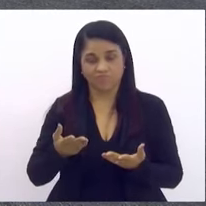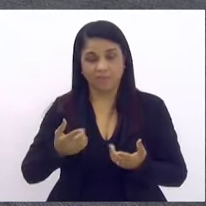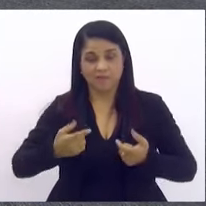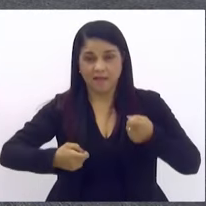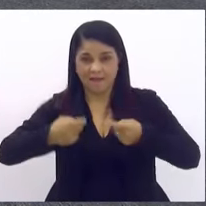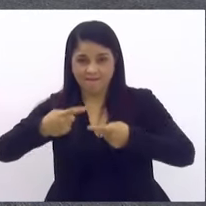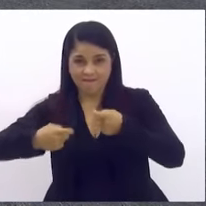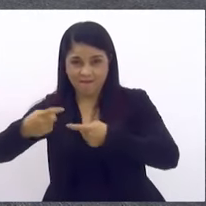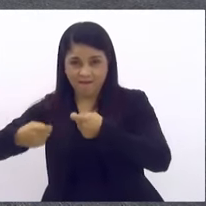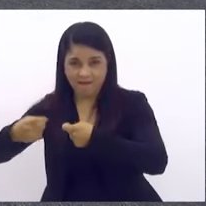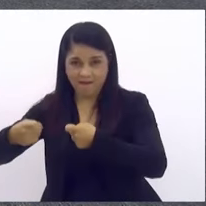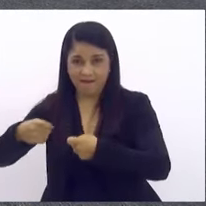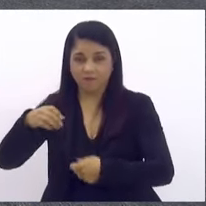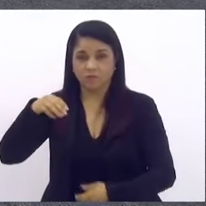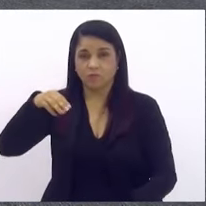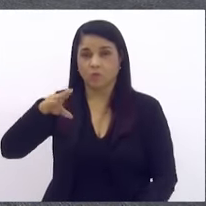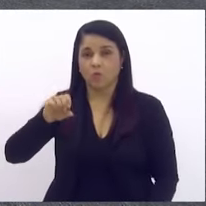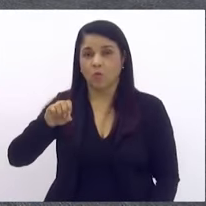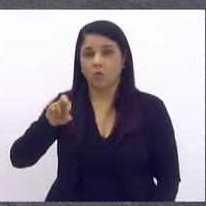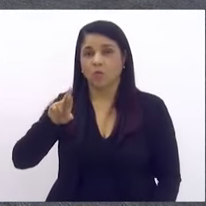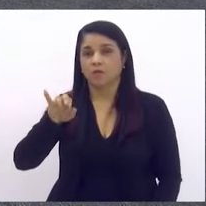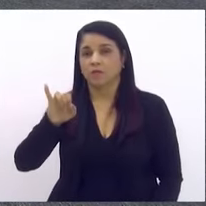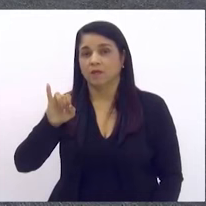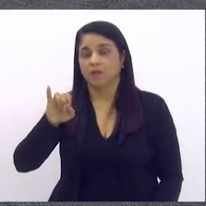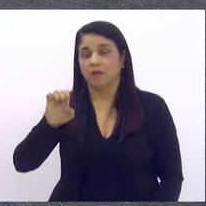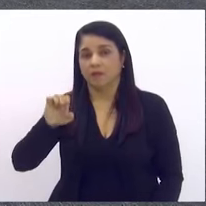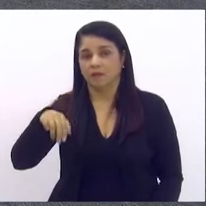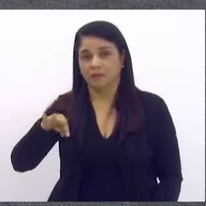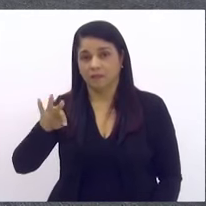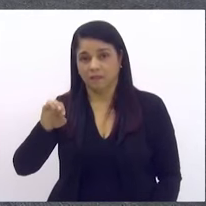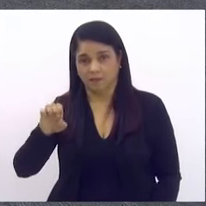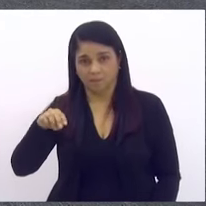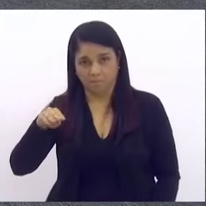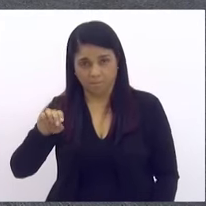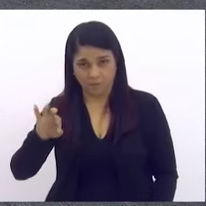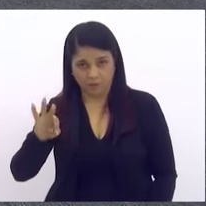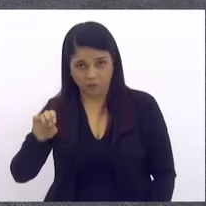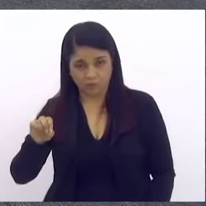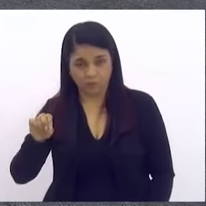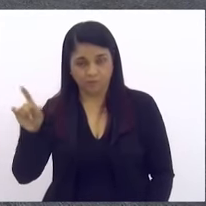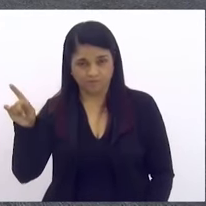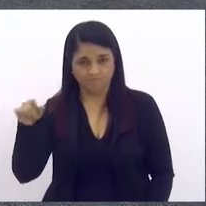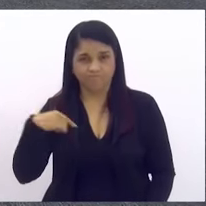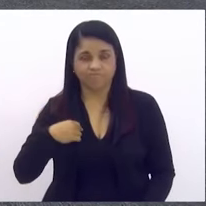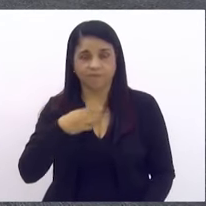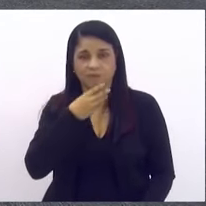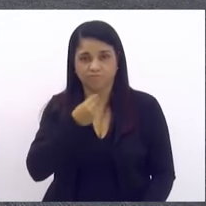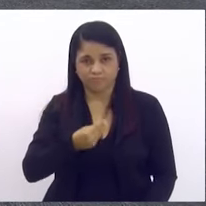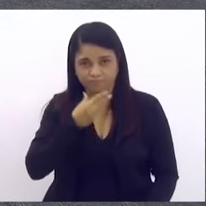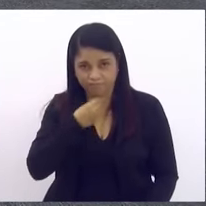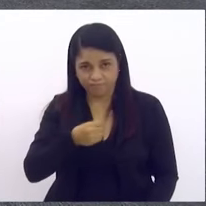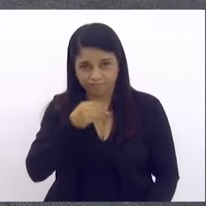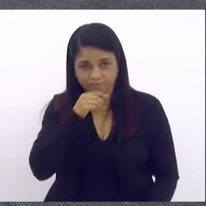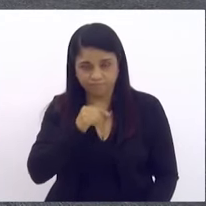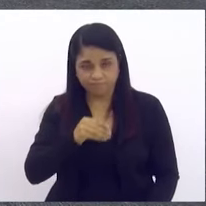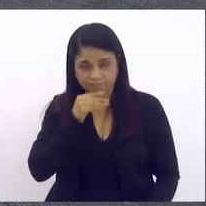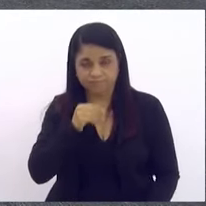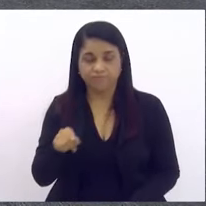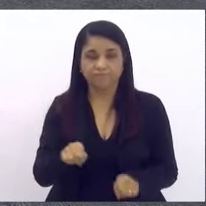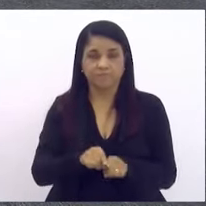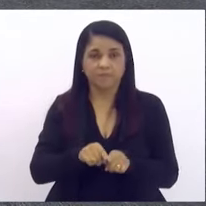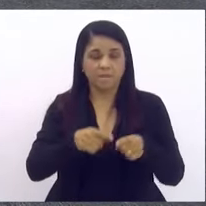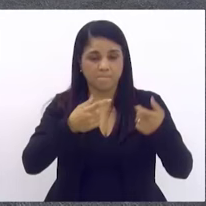Médio é óbvio eu estive já no oriente médio e duas vezes e tanto nos